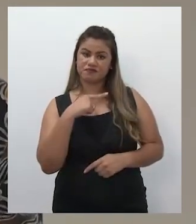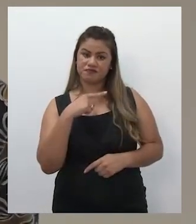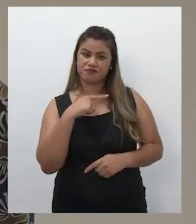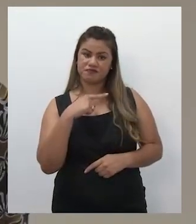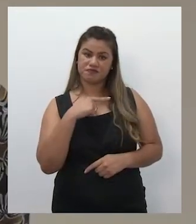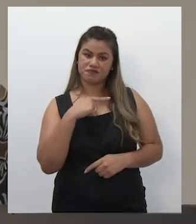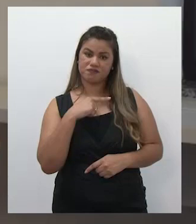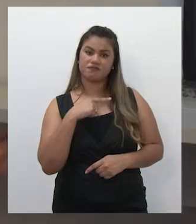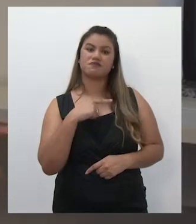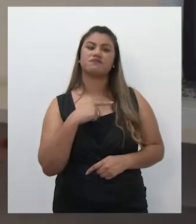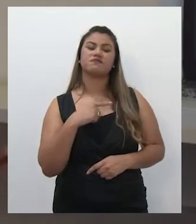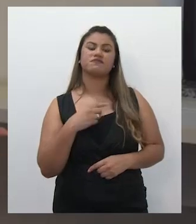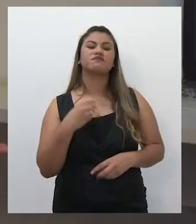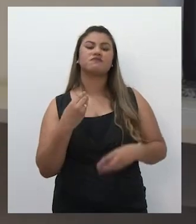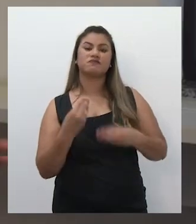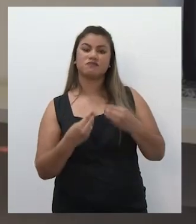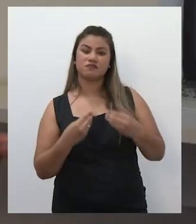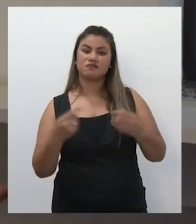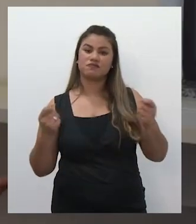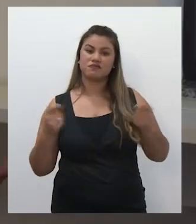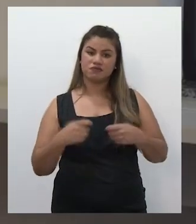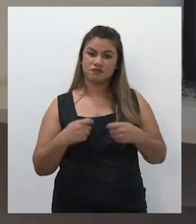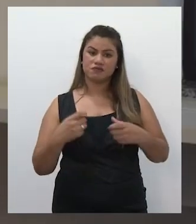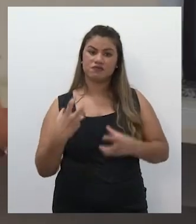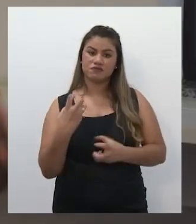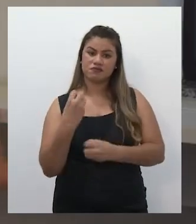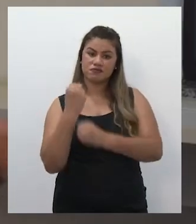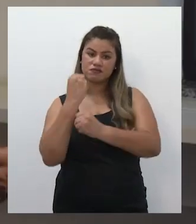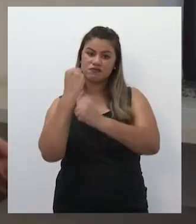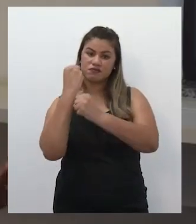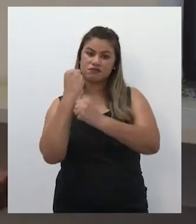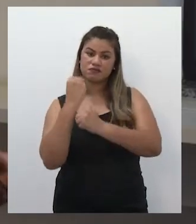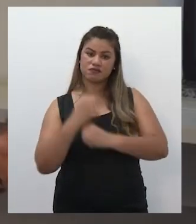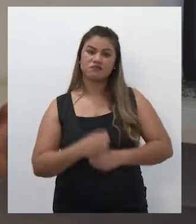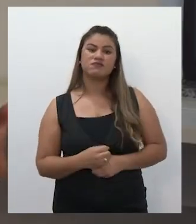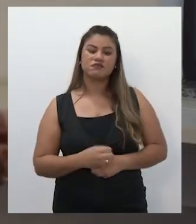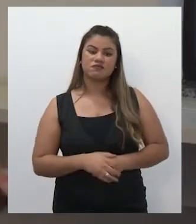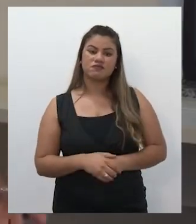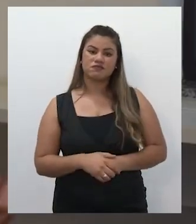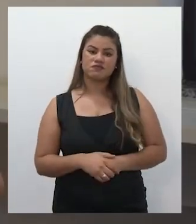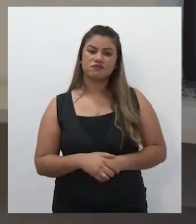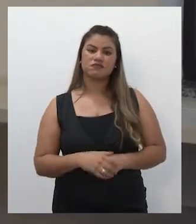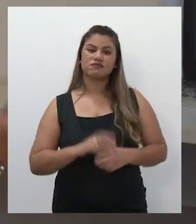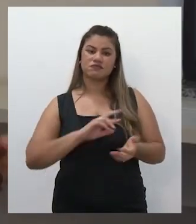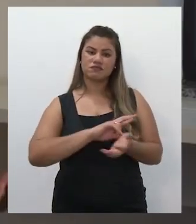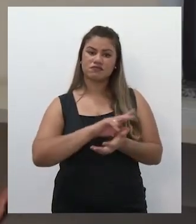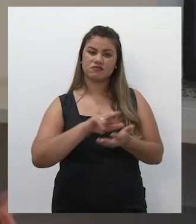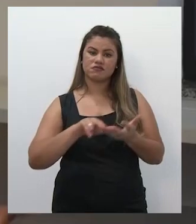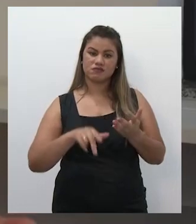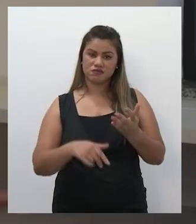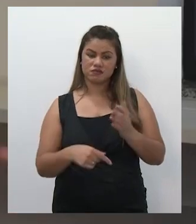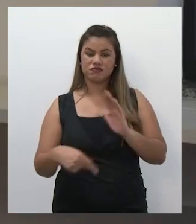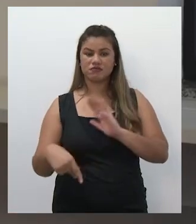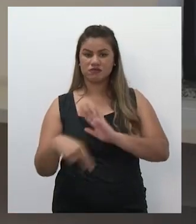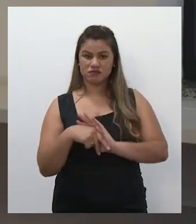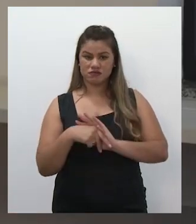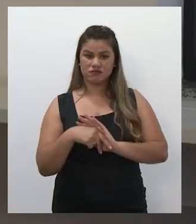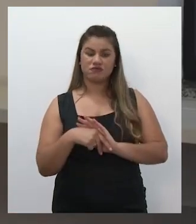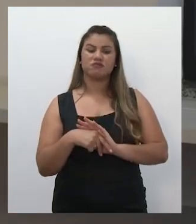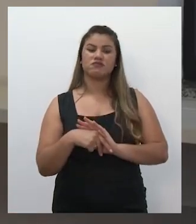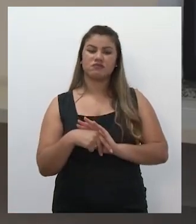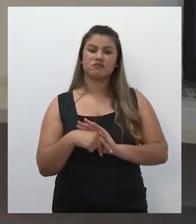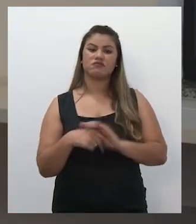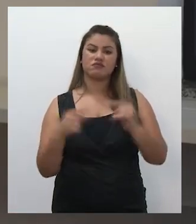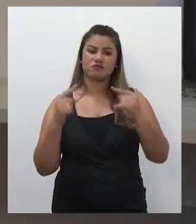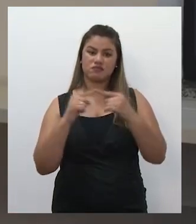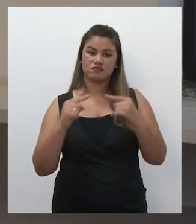longo do processo, então, possam ir fortalecendo muitas dessas características, dessas capacidades que alguns deles